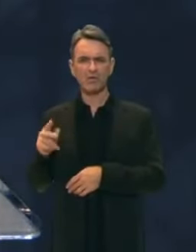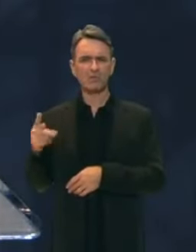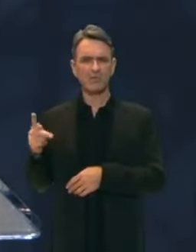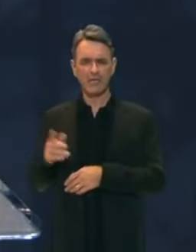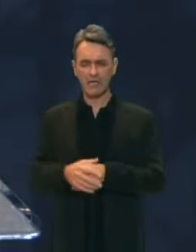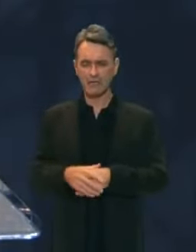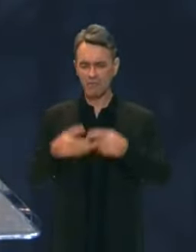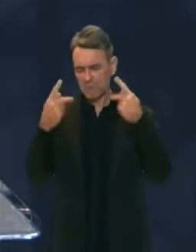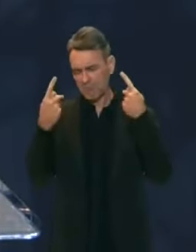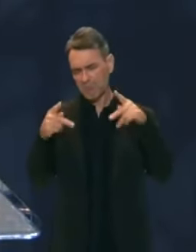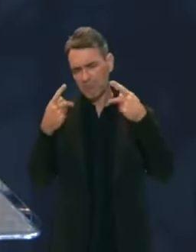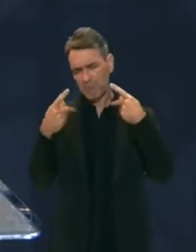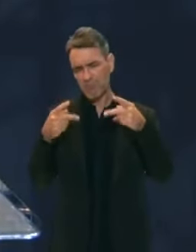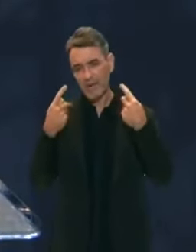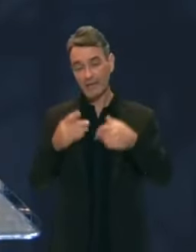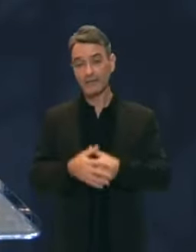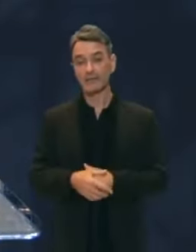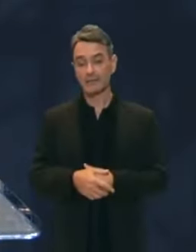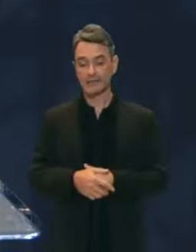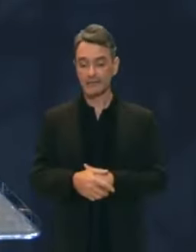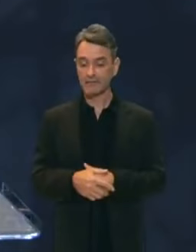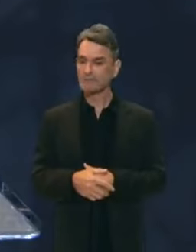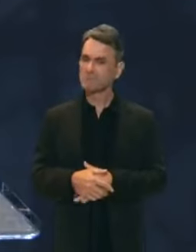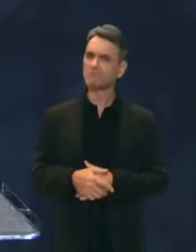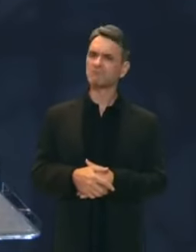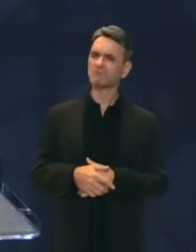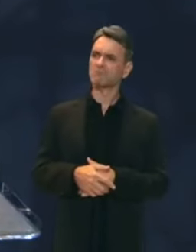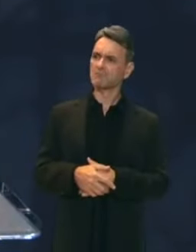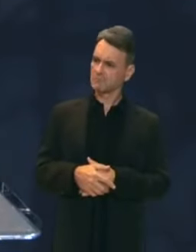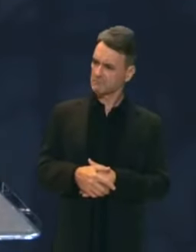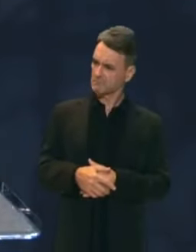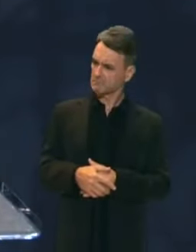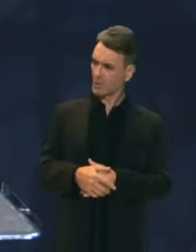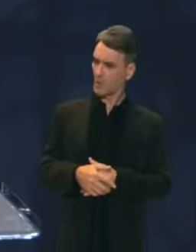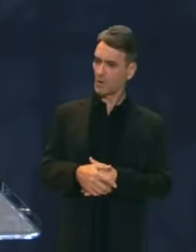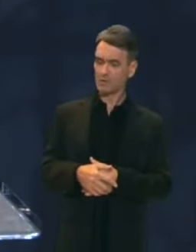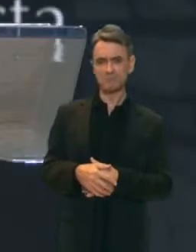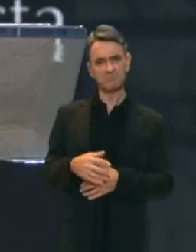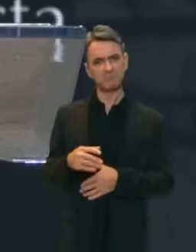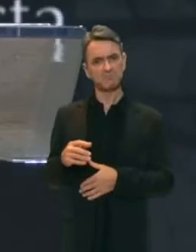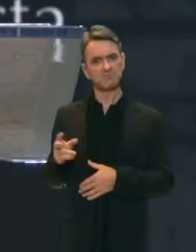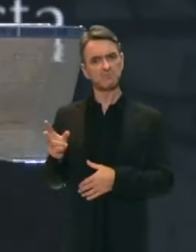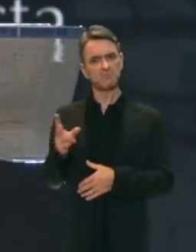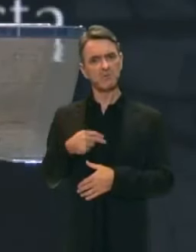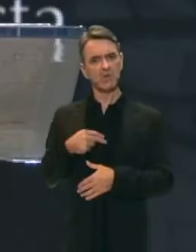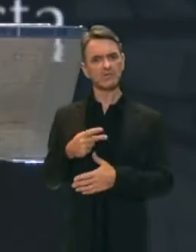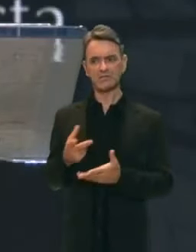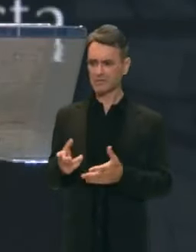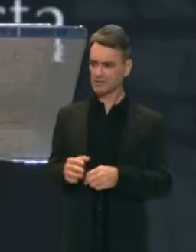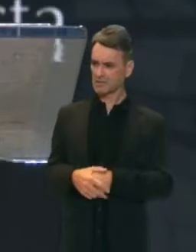estava pregando, e eu fiquei encantado pela pregação dela. Uma fala